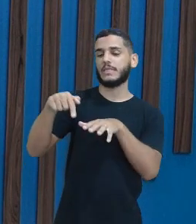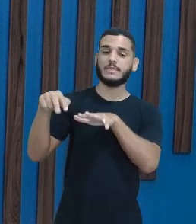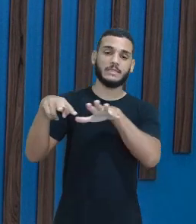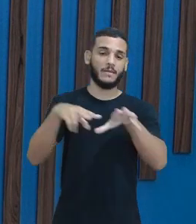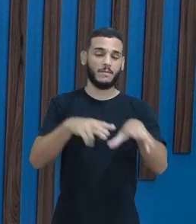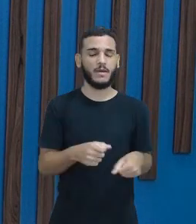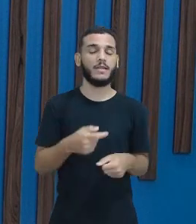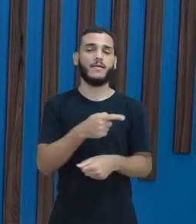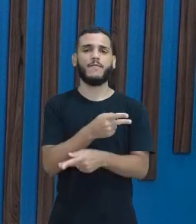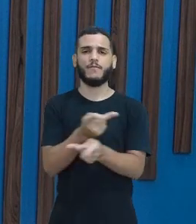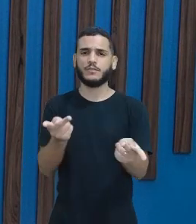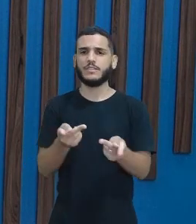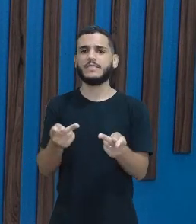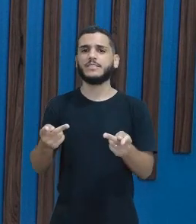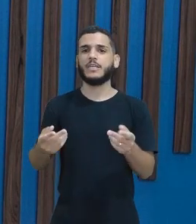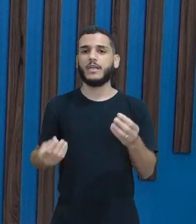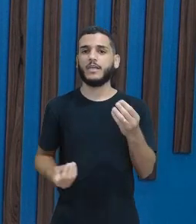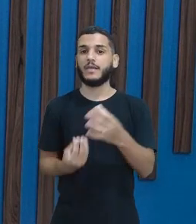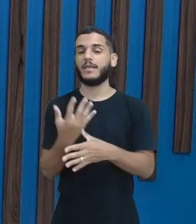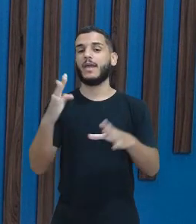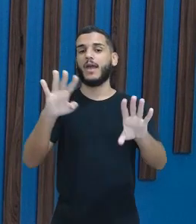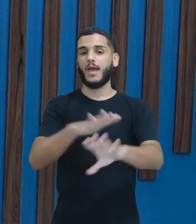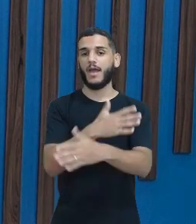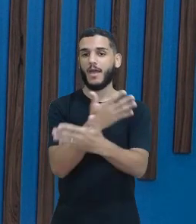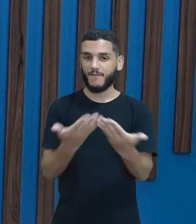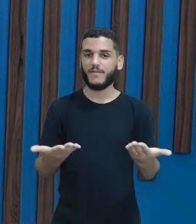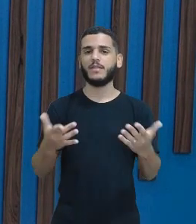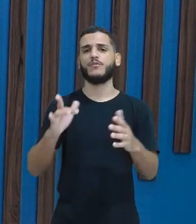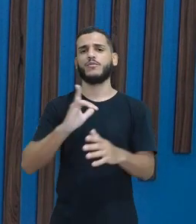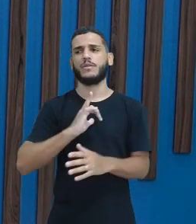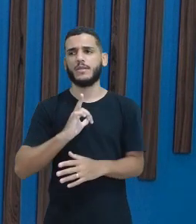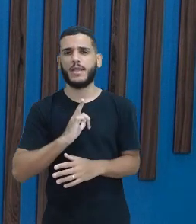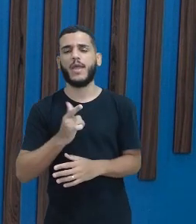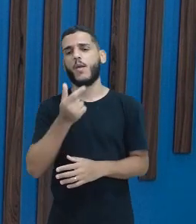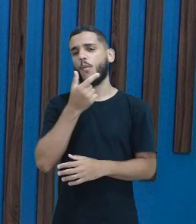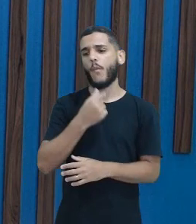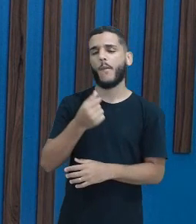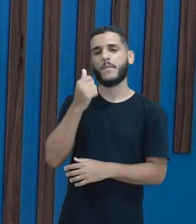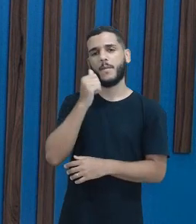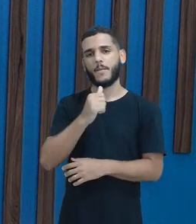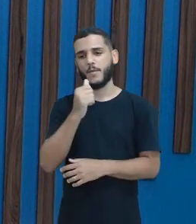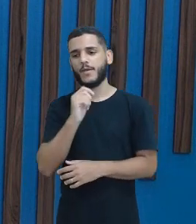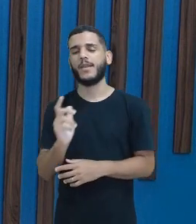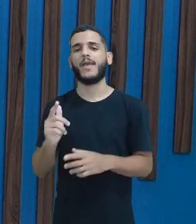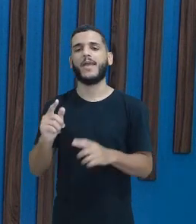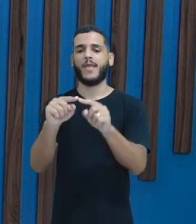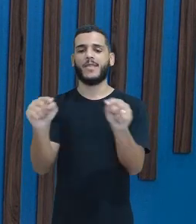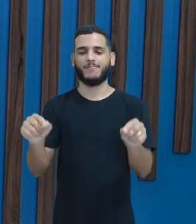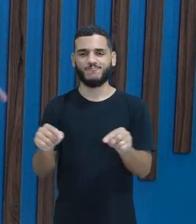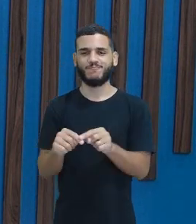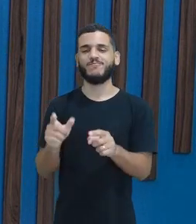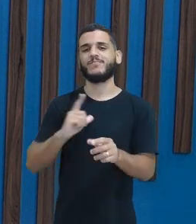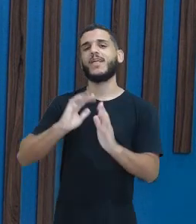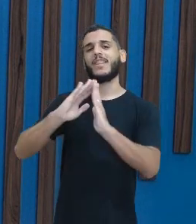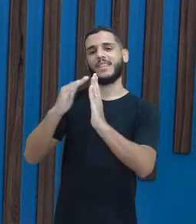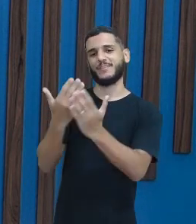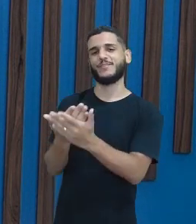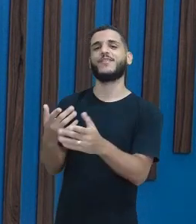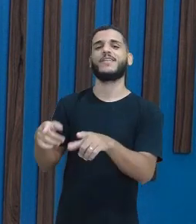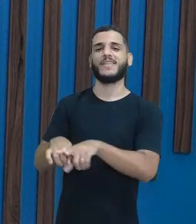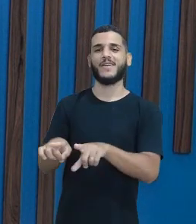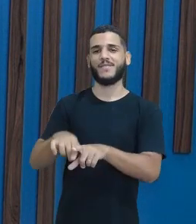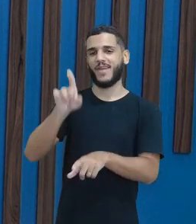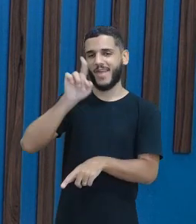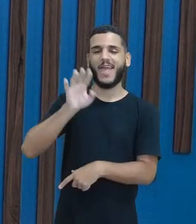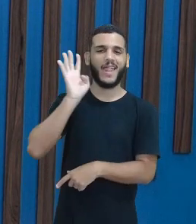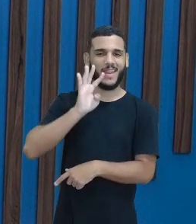vocês montarem um evento onde vai ter o griot e a griote da turma ou da escola? Fica